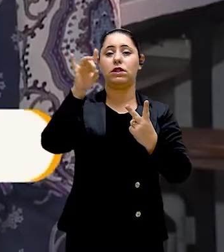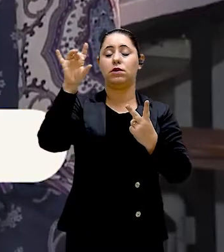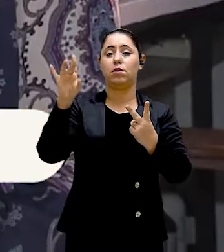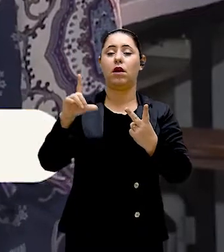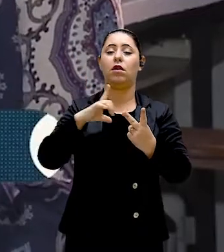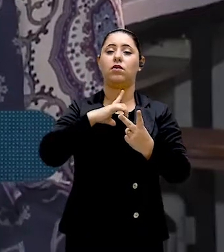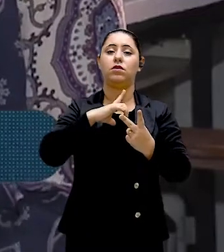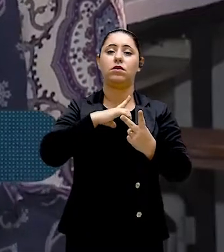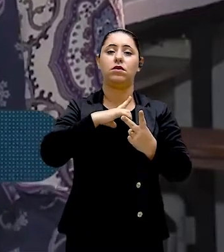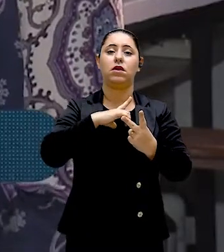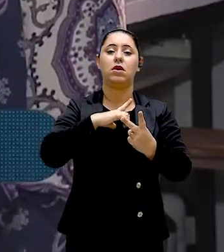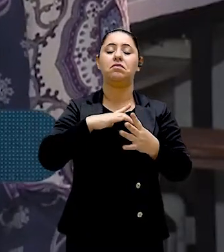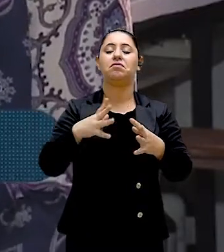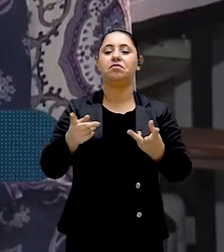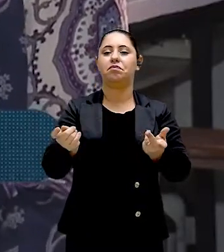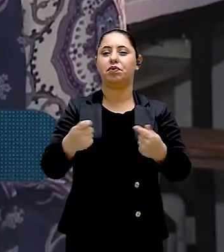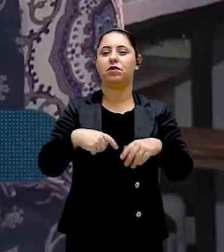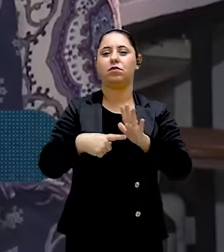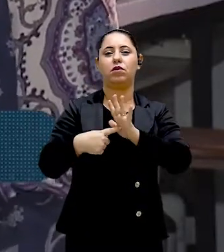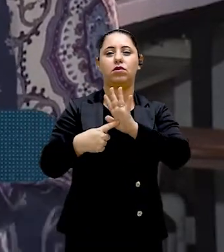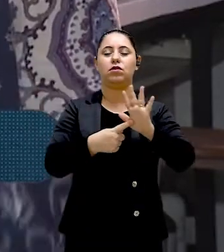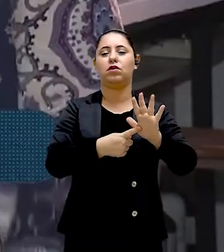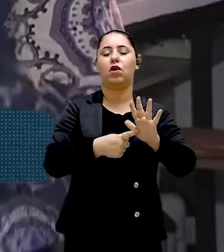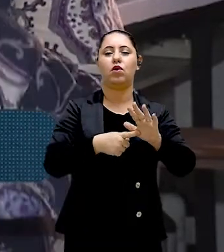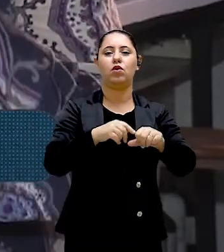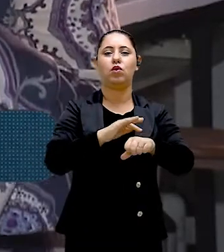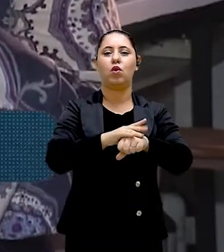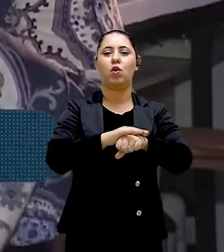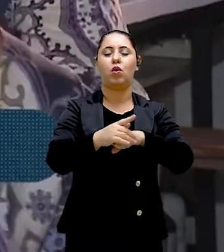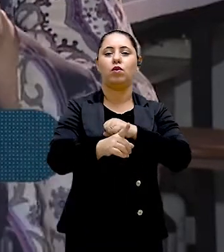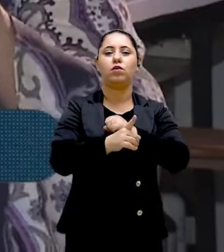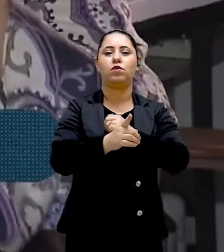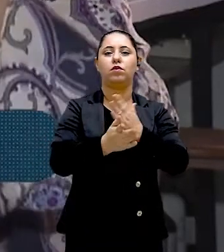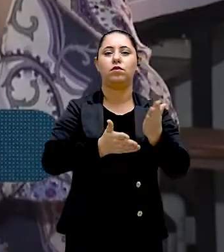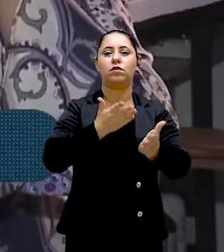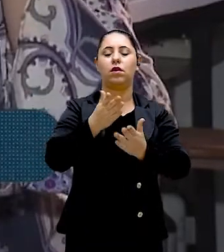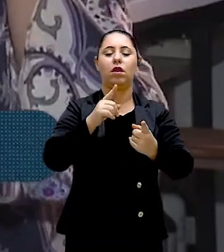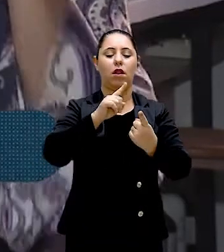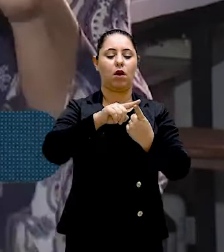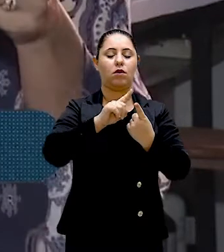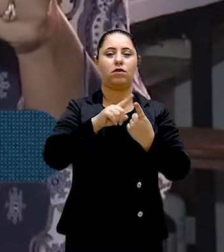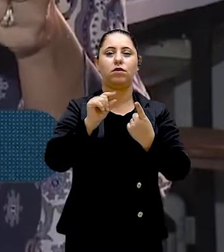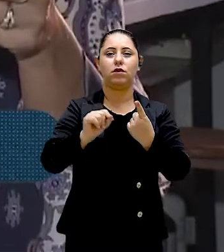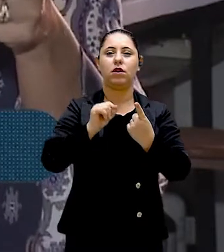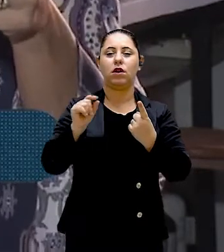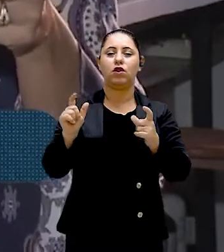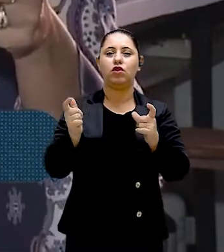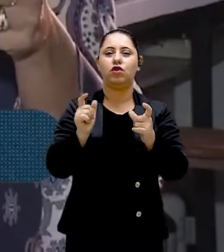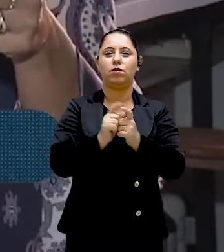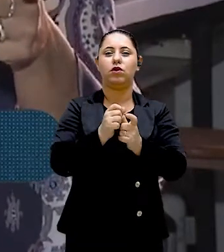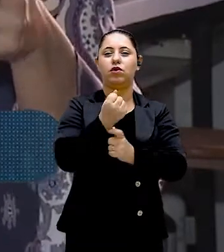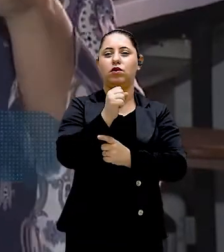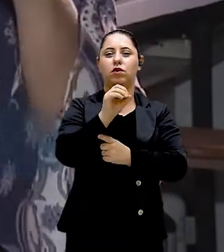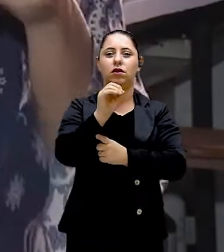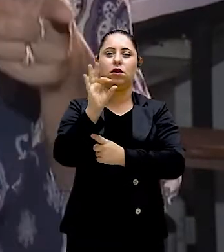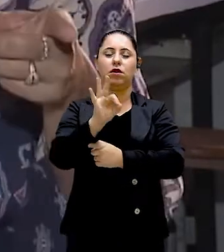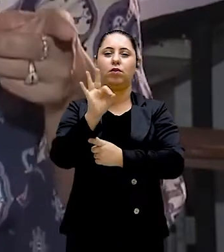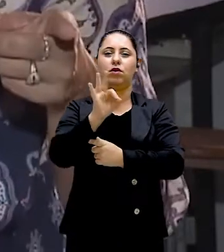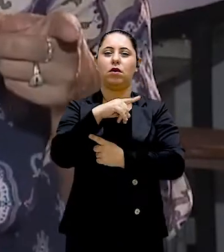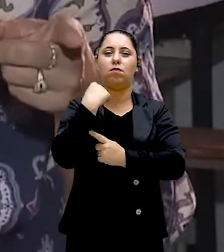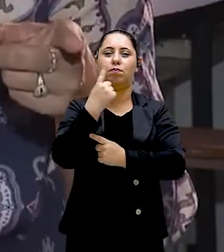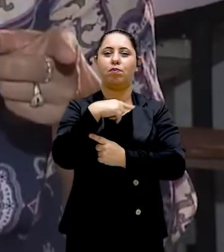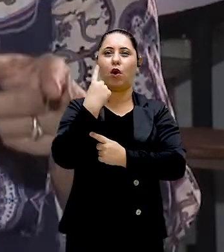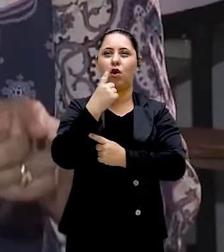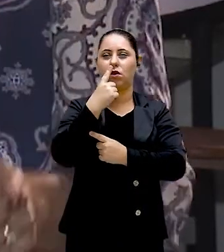muito eficientes para o tratamento dessas doenças. Nós temos um que diminuiu 80% a morte de neurônios na doença